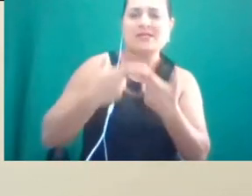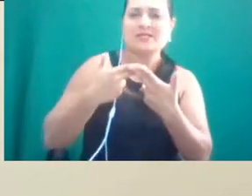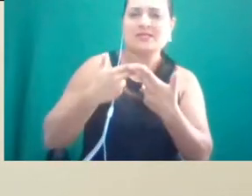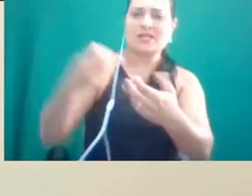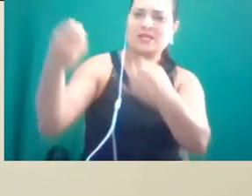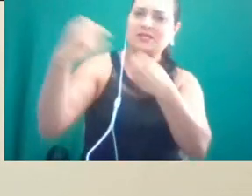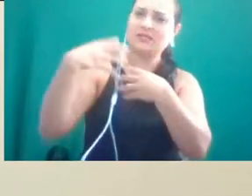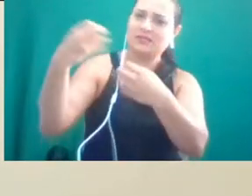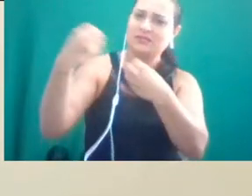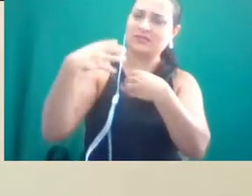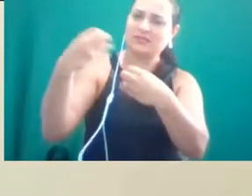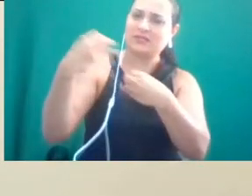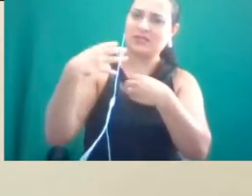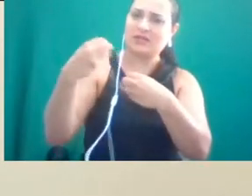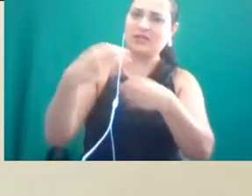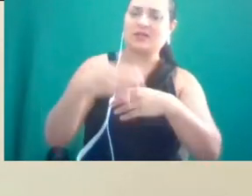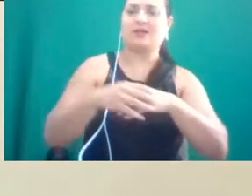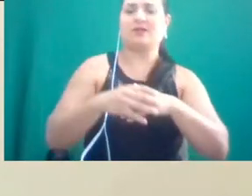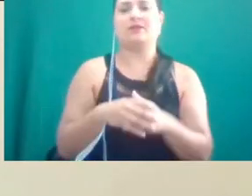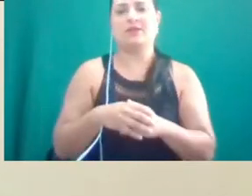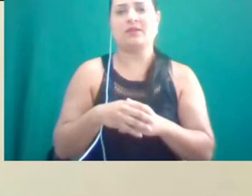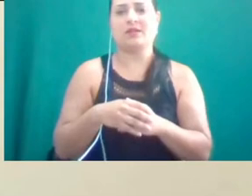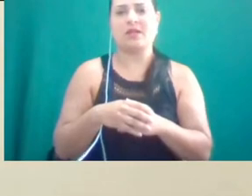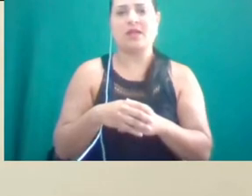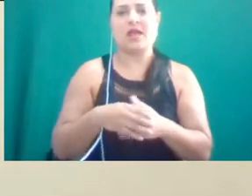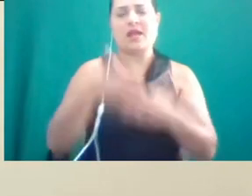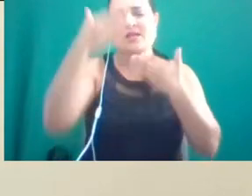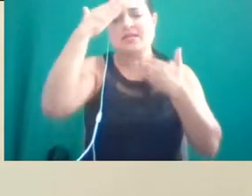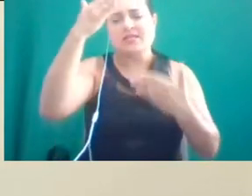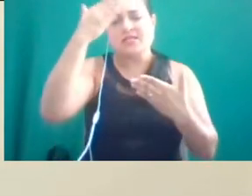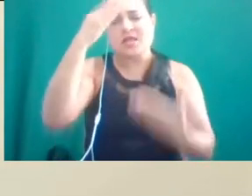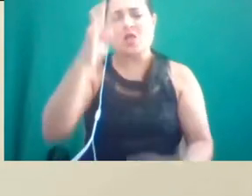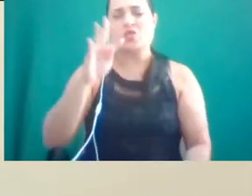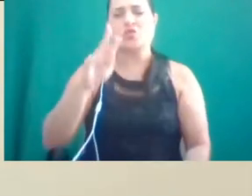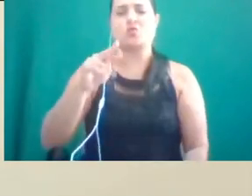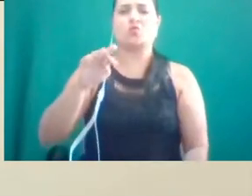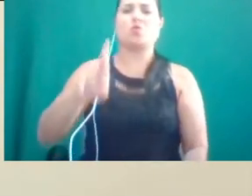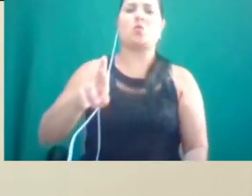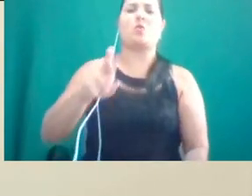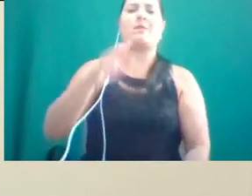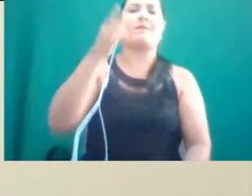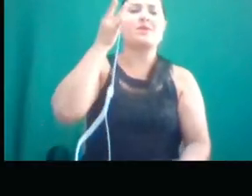Parabéns a todos e que venha mais conquista pela frente. Parabéns, senhores graduados.